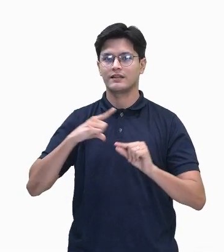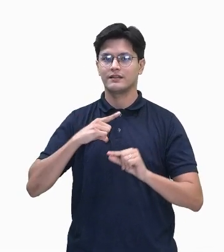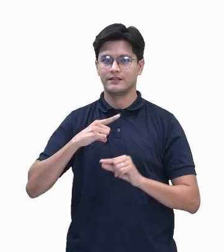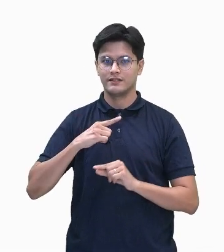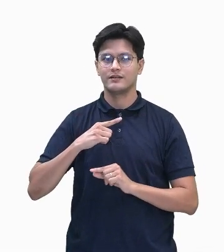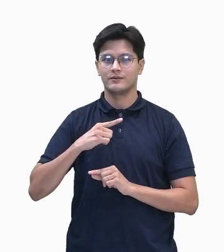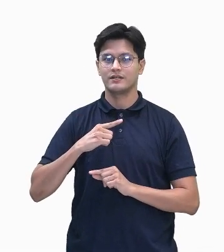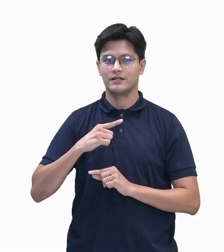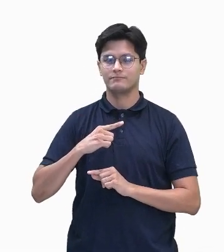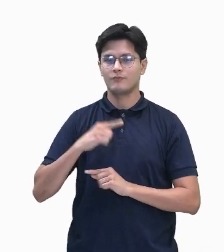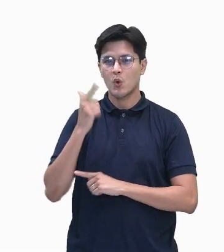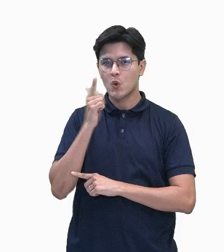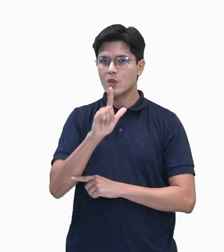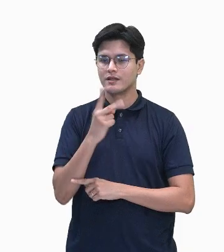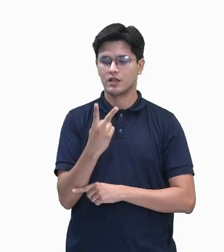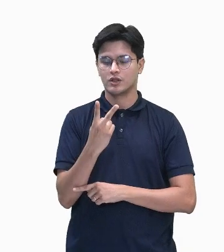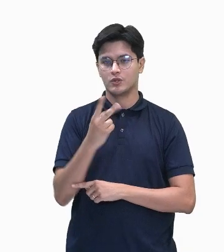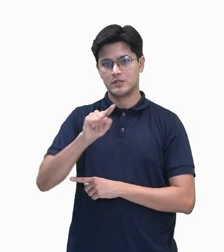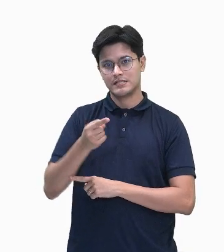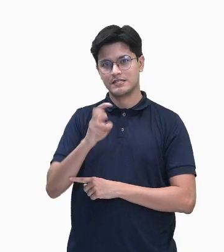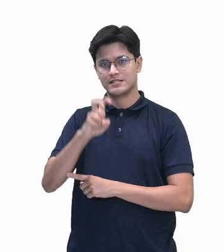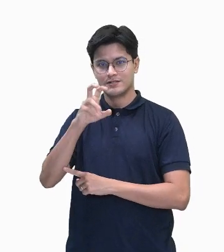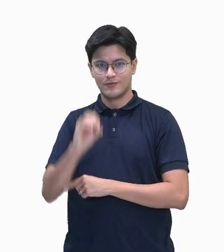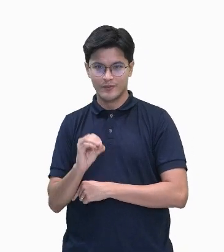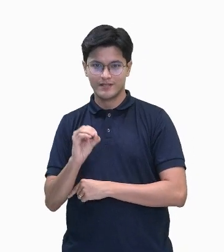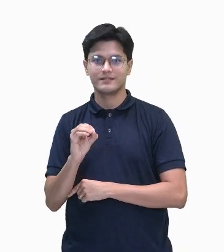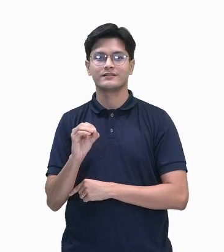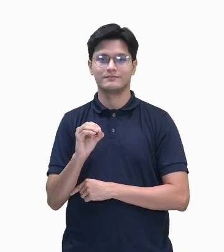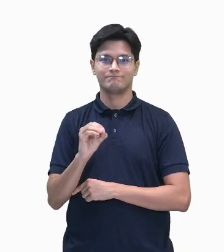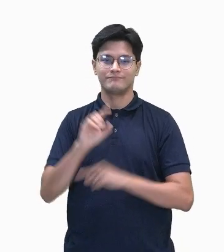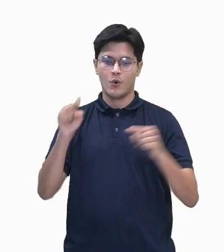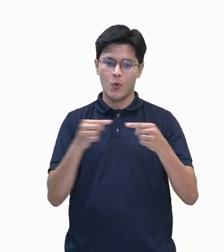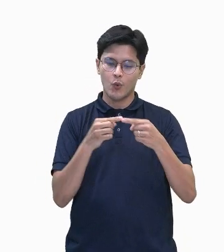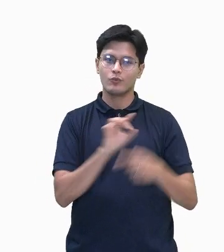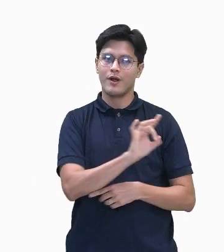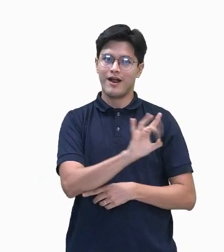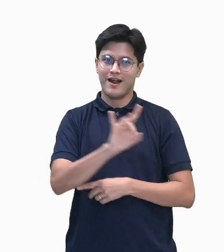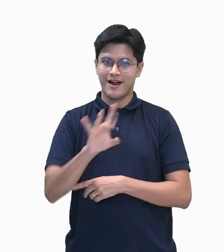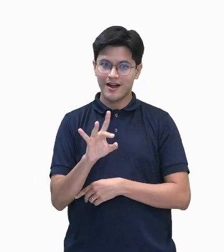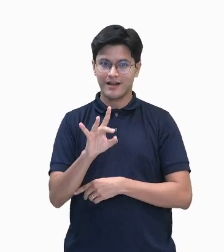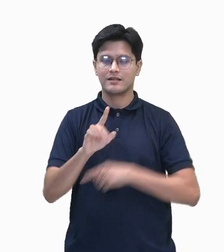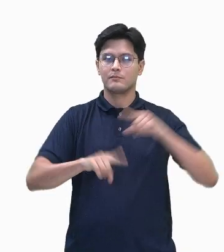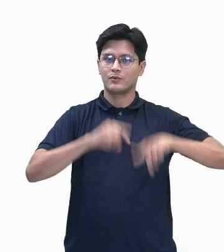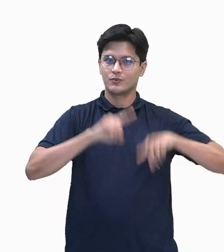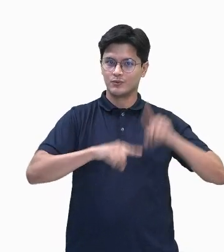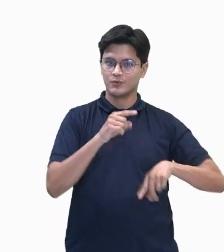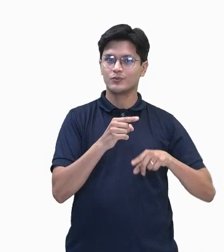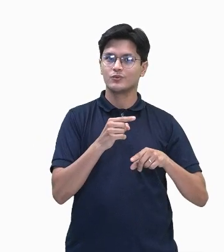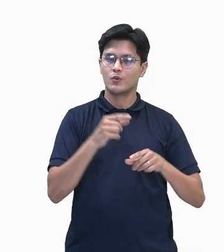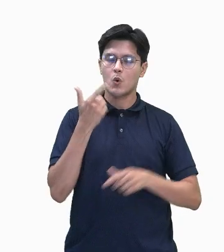por cada produto vendido, tá bom? Então, R$2,50 por cada produto, isso refere-se à receita, tá